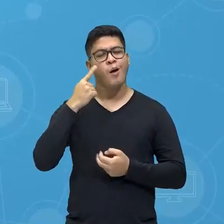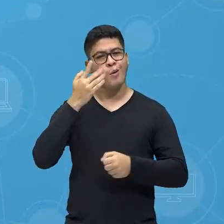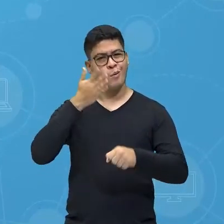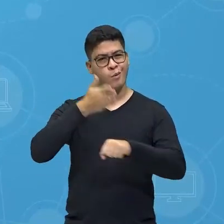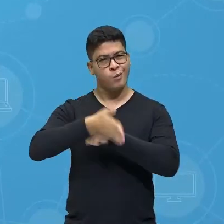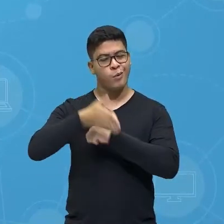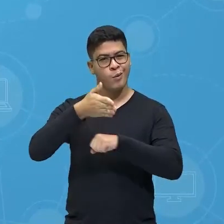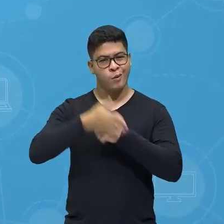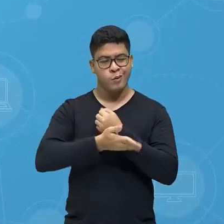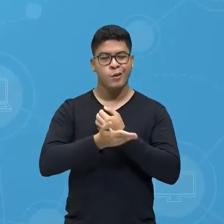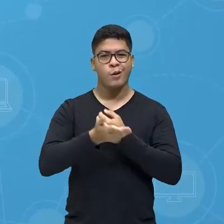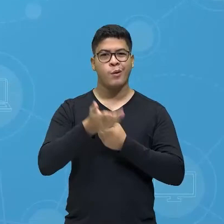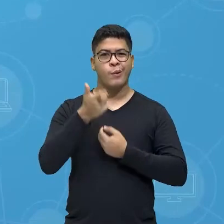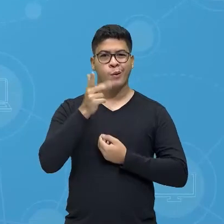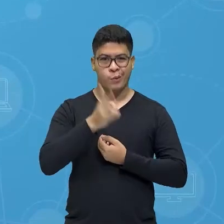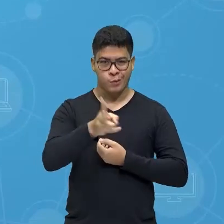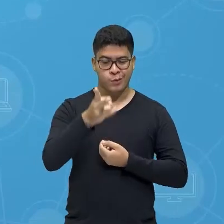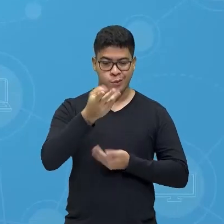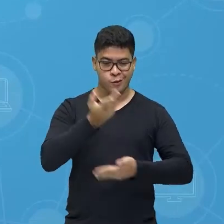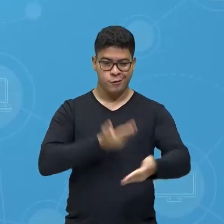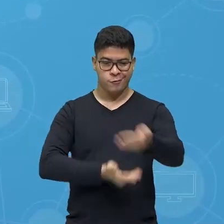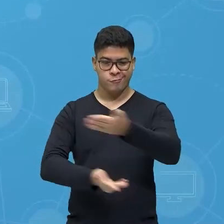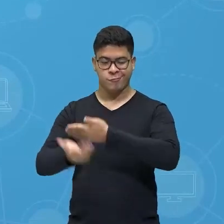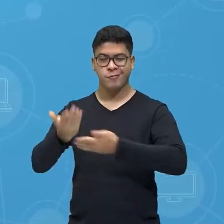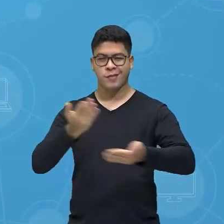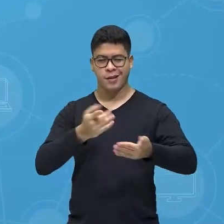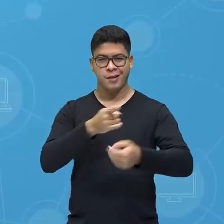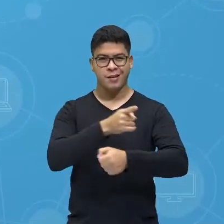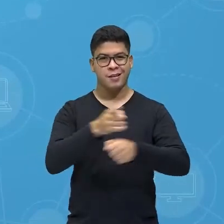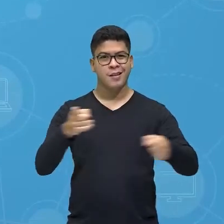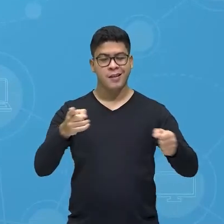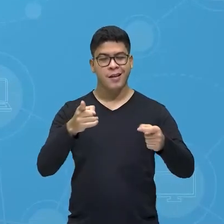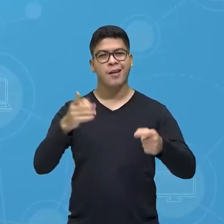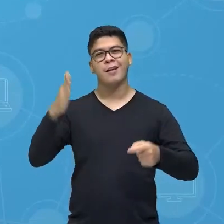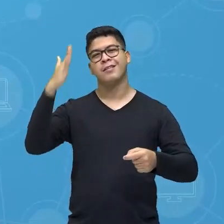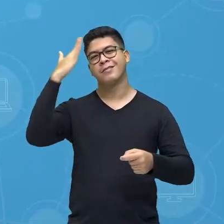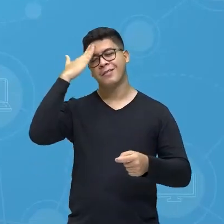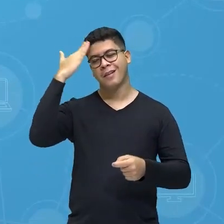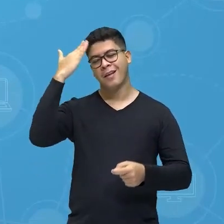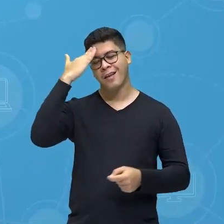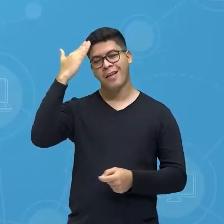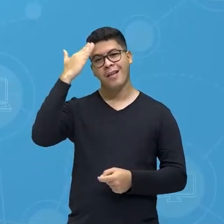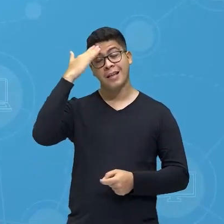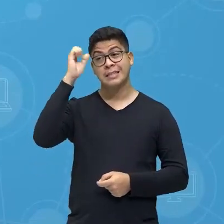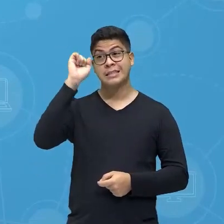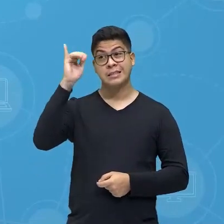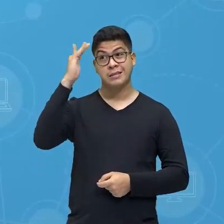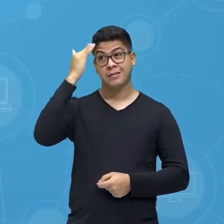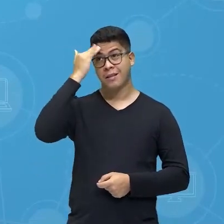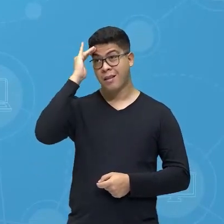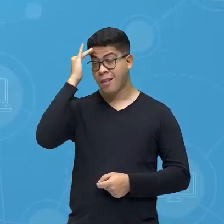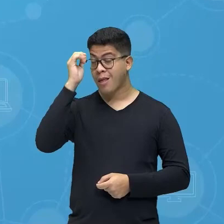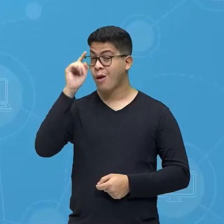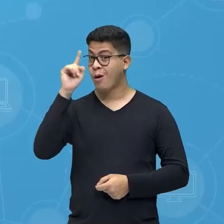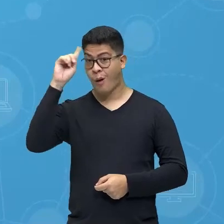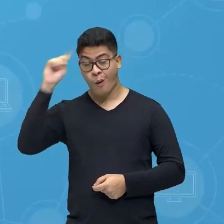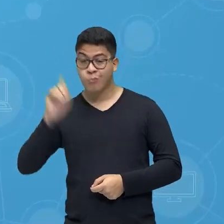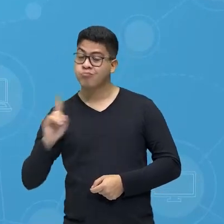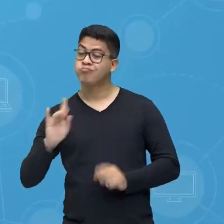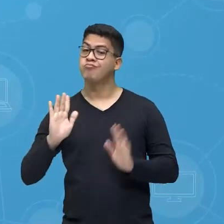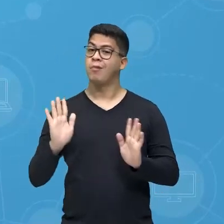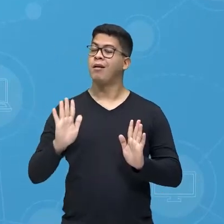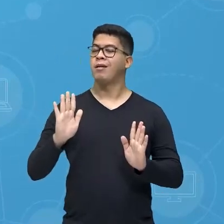momento é muito importante para vocês, porque vocês vão estar aí sabendo se entenderam ou não o conteúdo, tá certo?